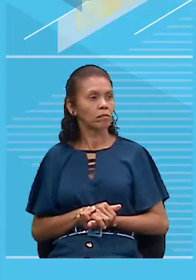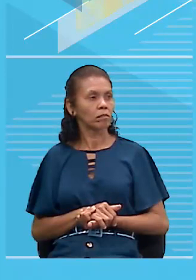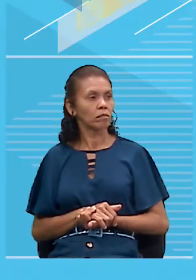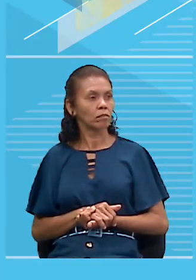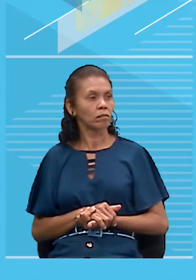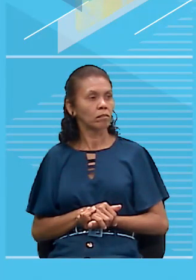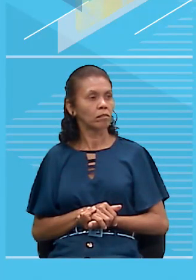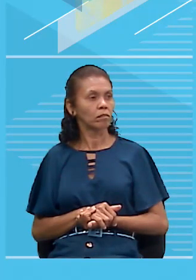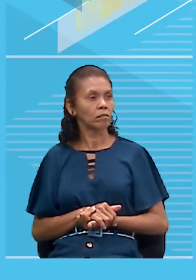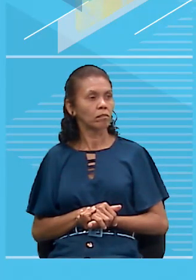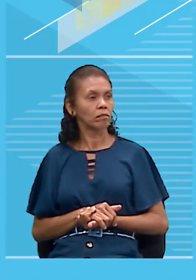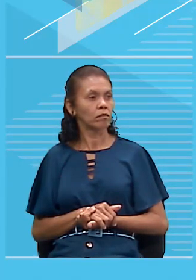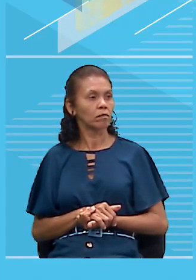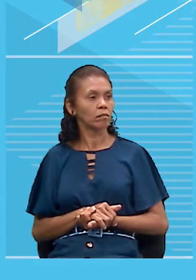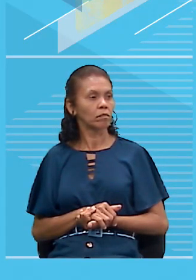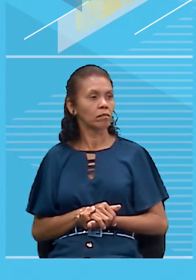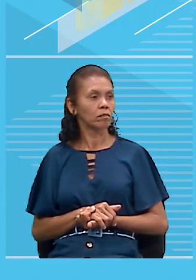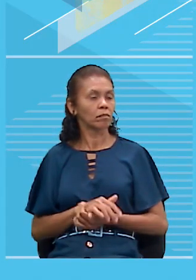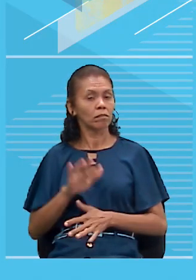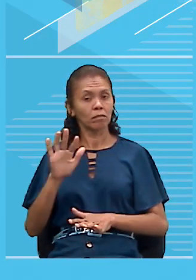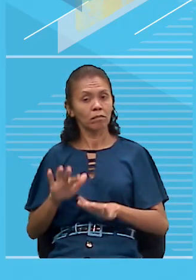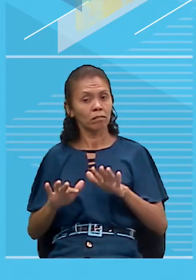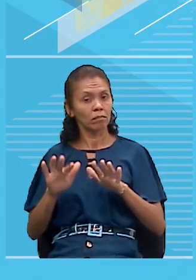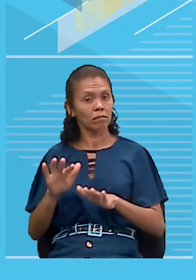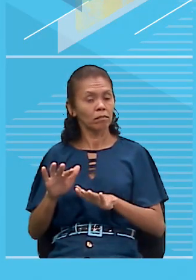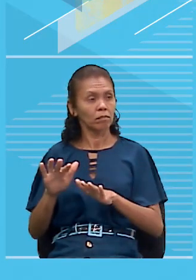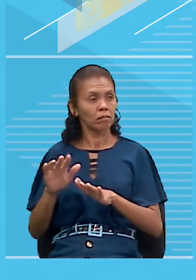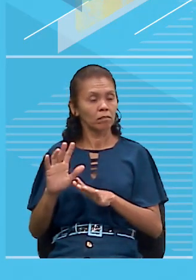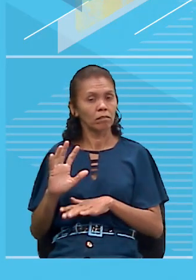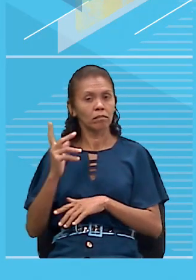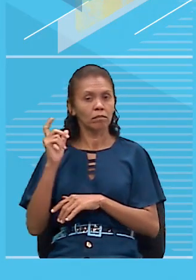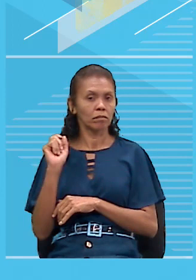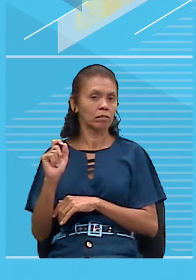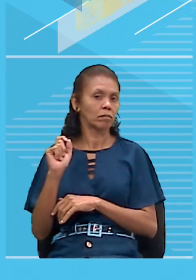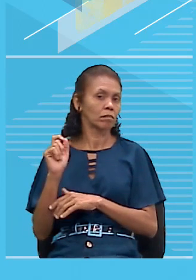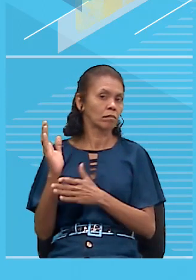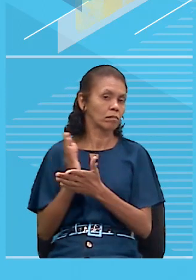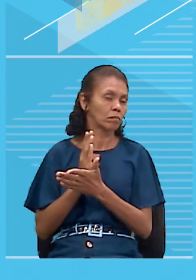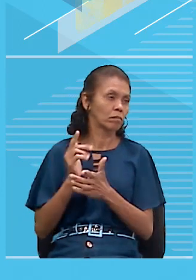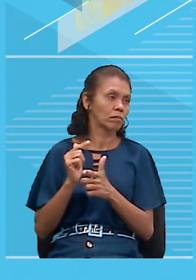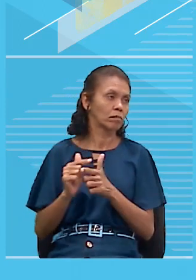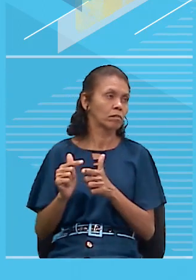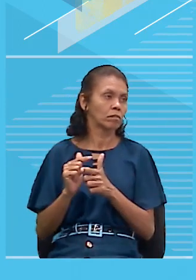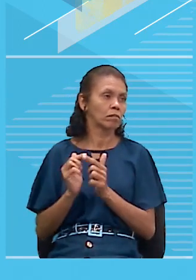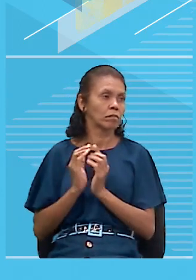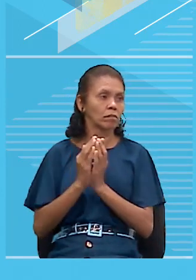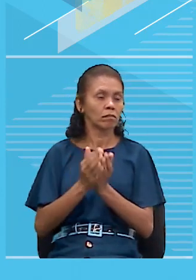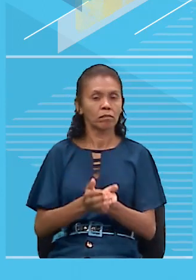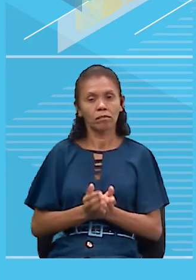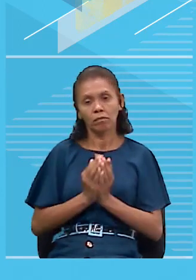Aí nem sempre dá certo o barco grande estão os